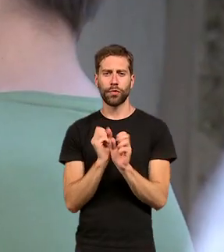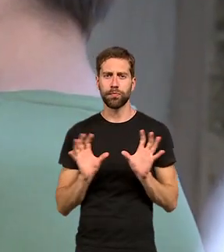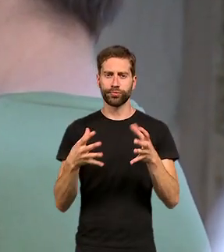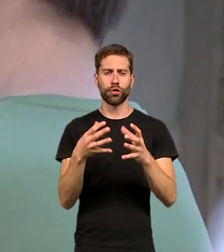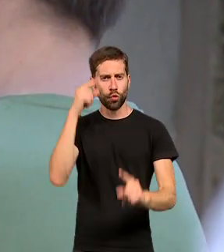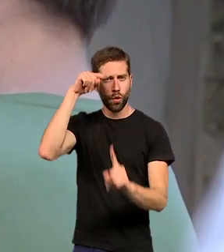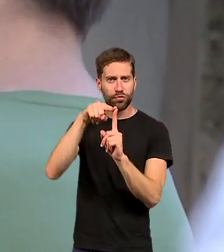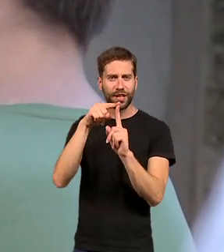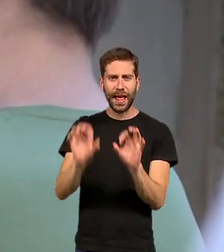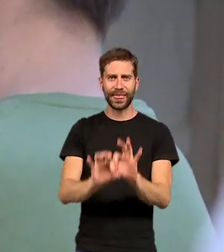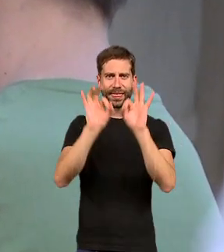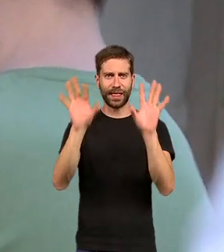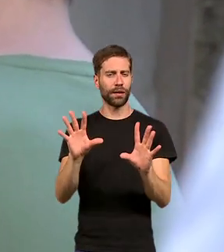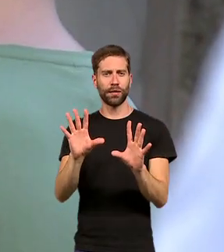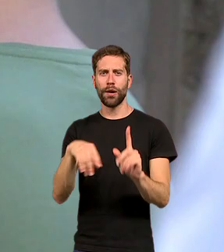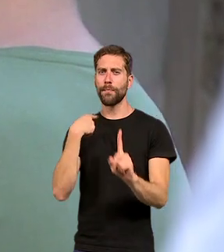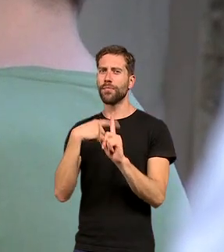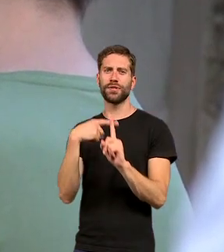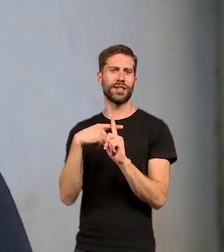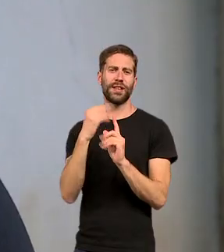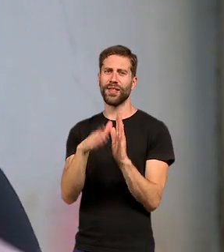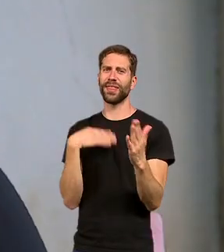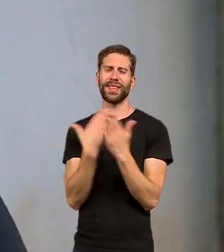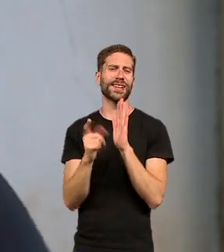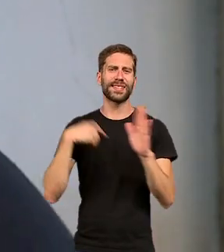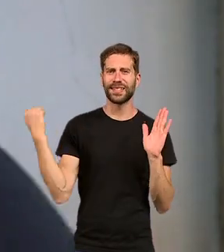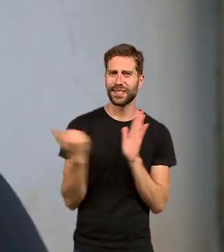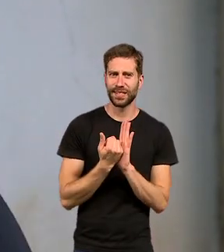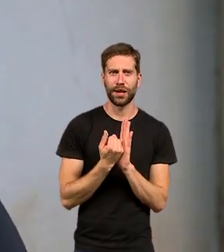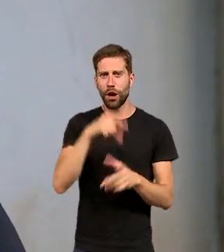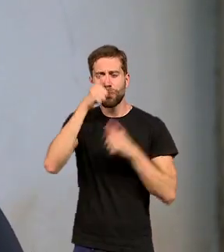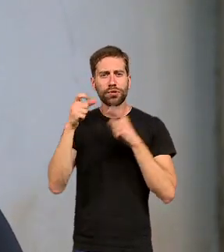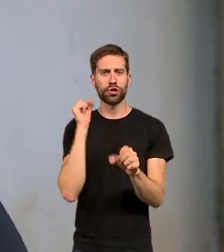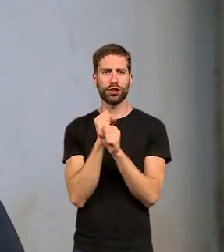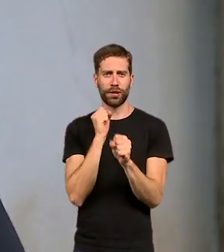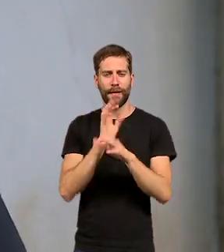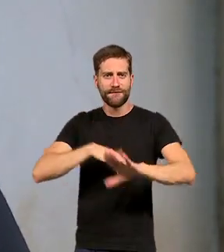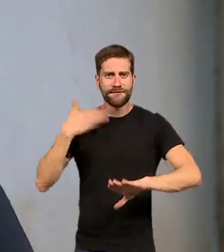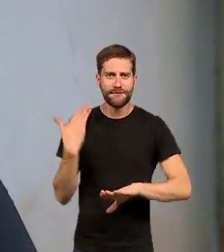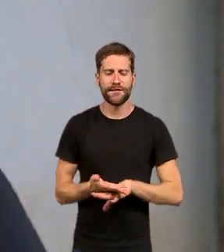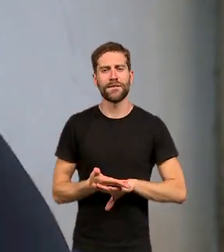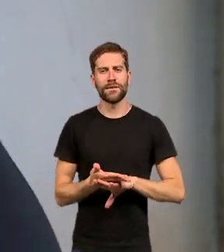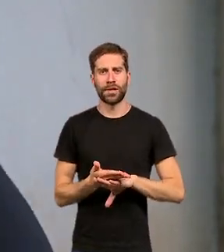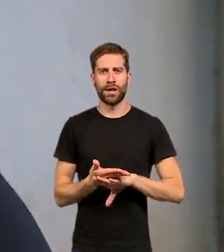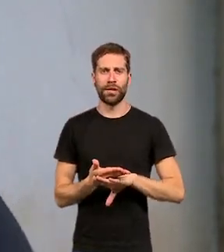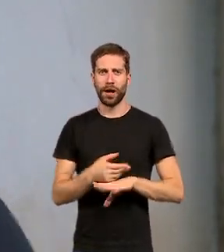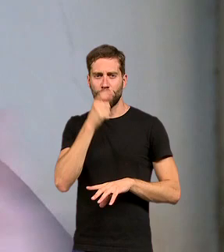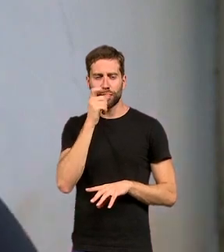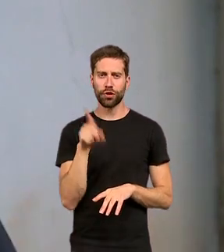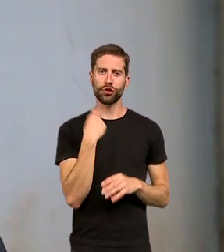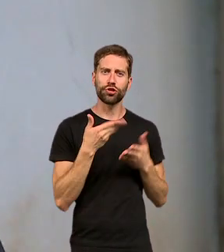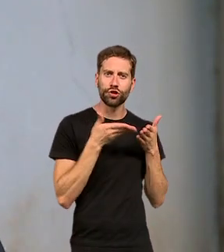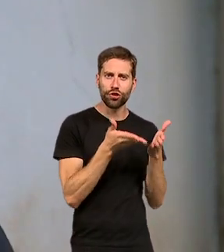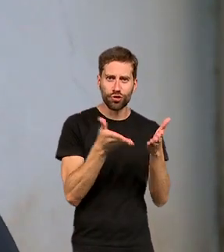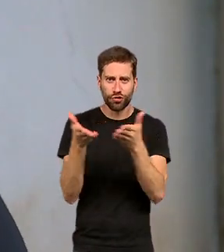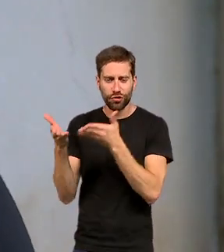é sempre positivo, é sempre positivo. Até porque mais gente a trabalhar é uma ajuda para toda